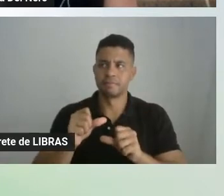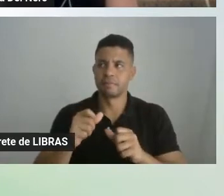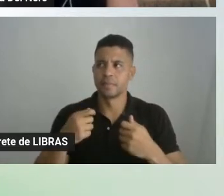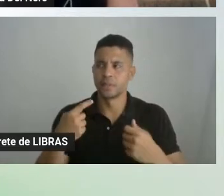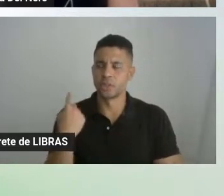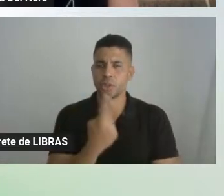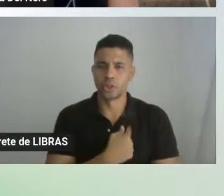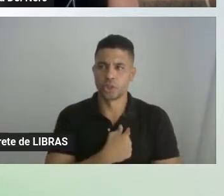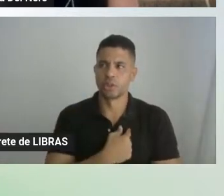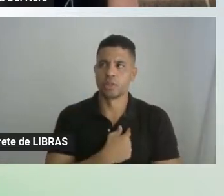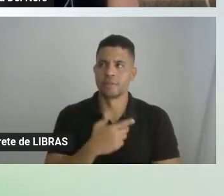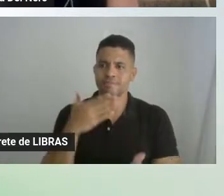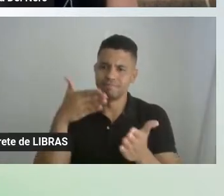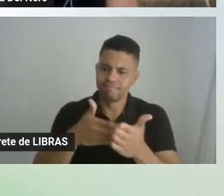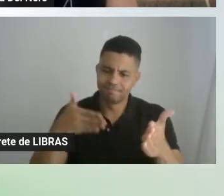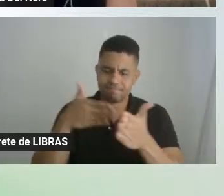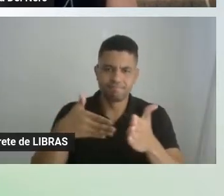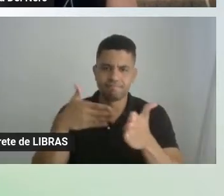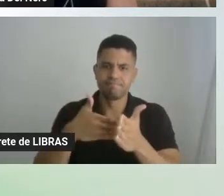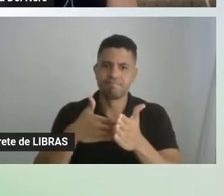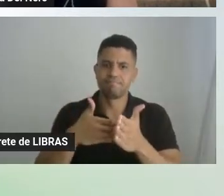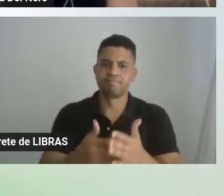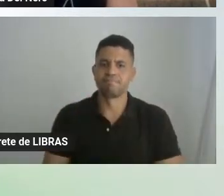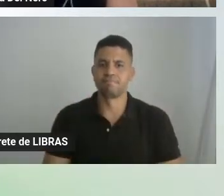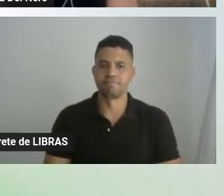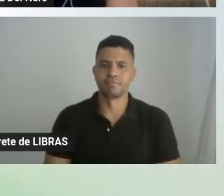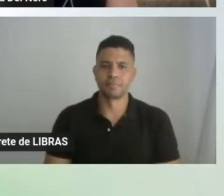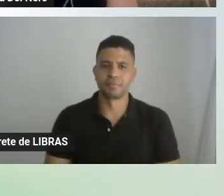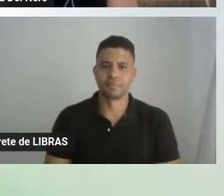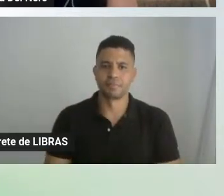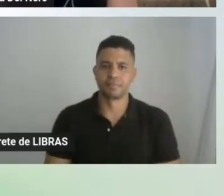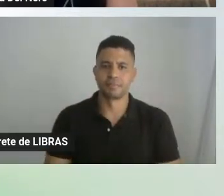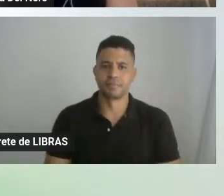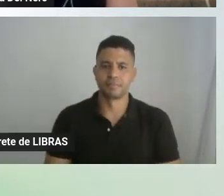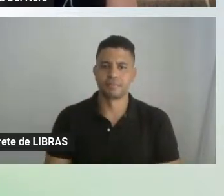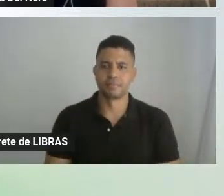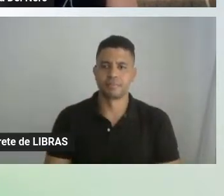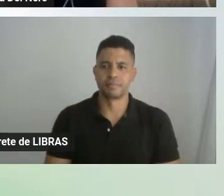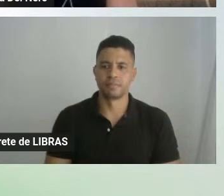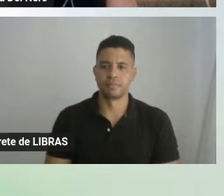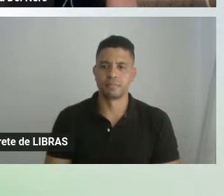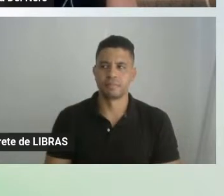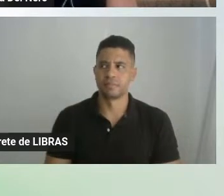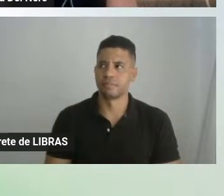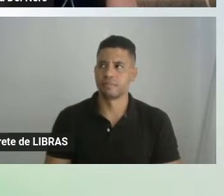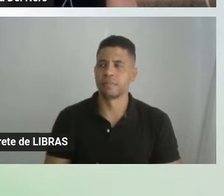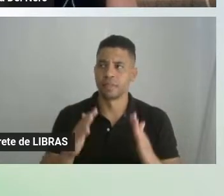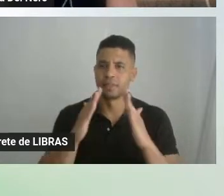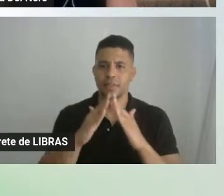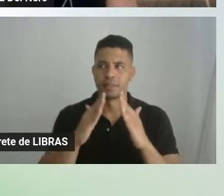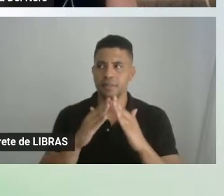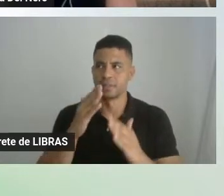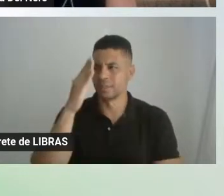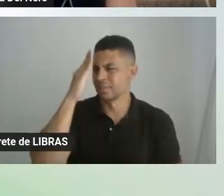colocado. A Correia falou bem sobre isso, né? Quem entra nas casas, nas residências, sabe do que nós estamos falando,